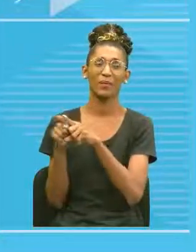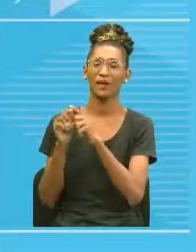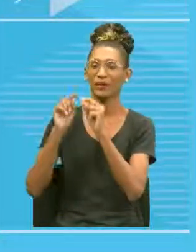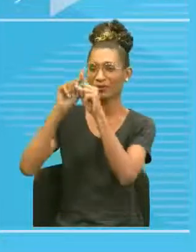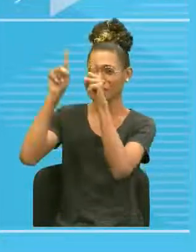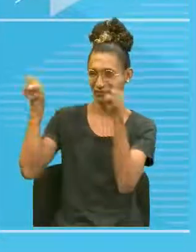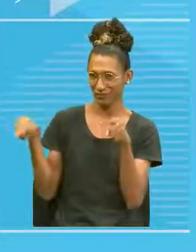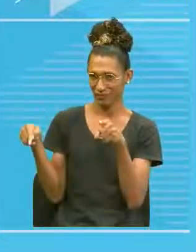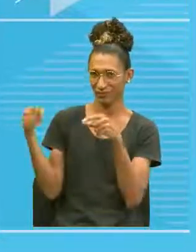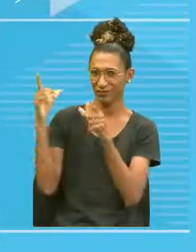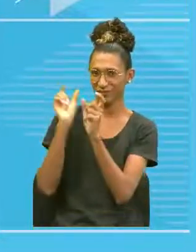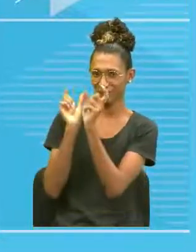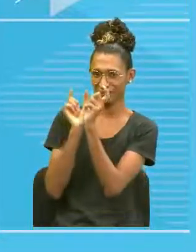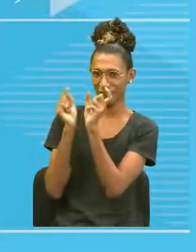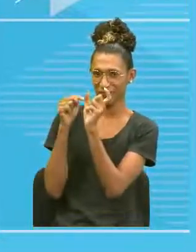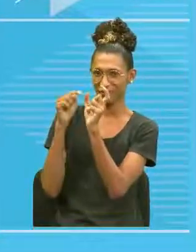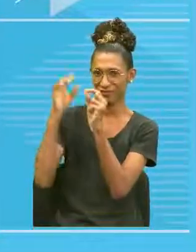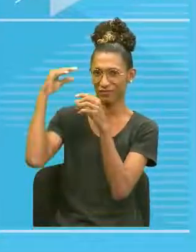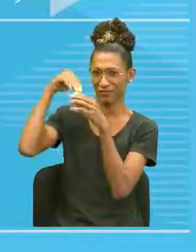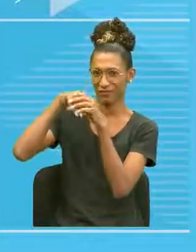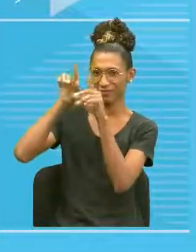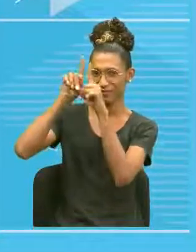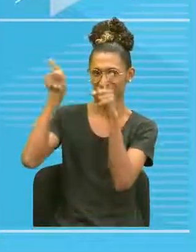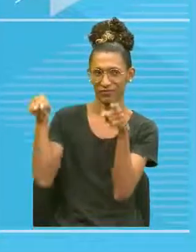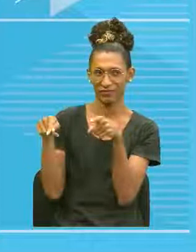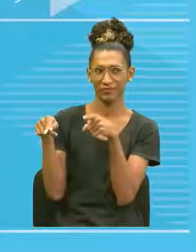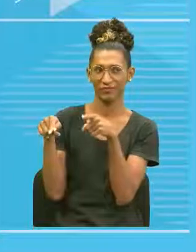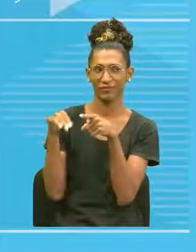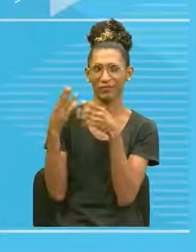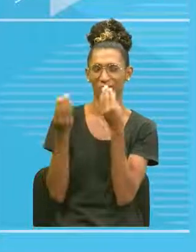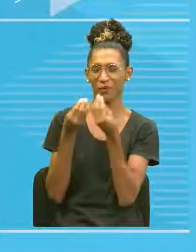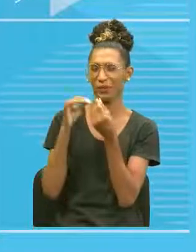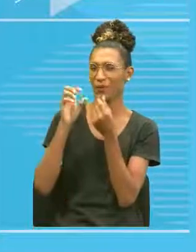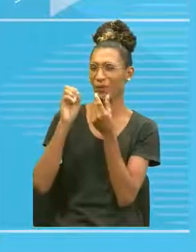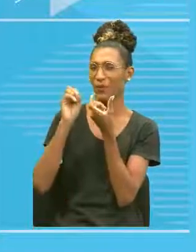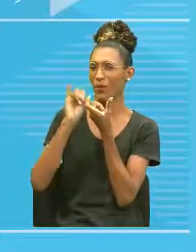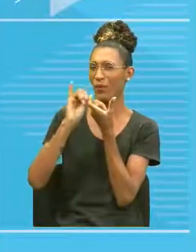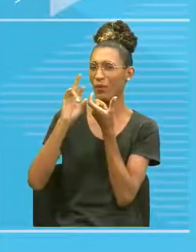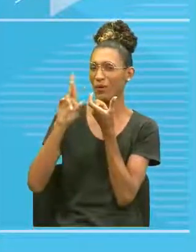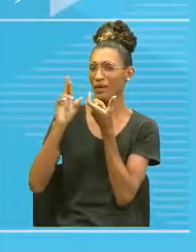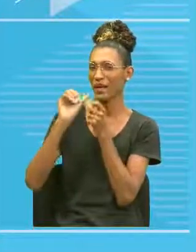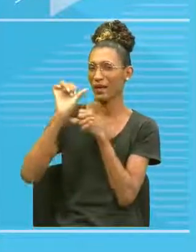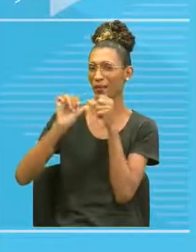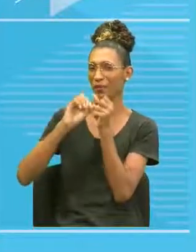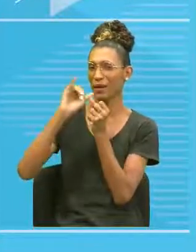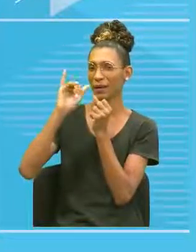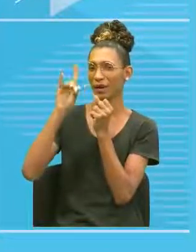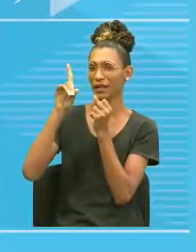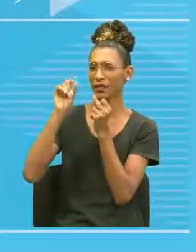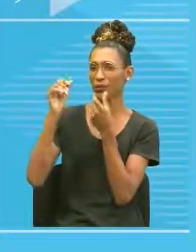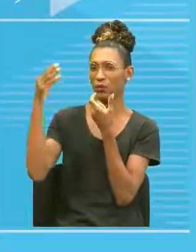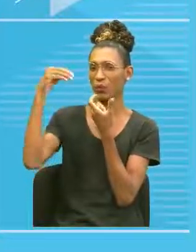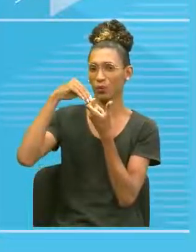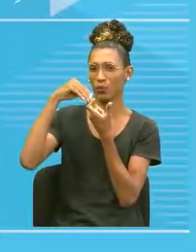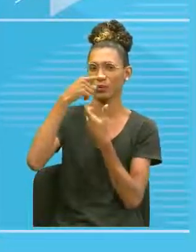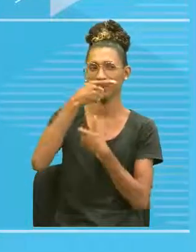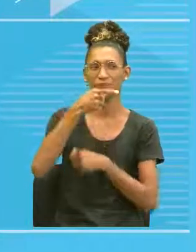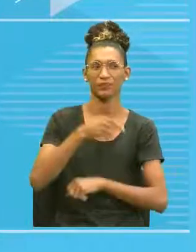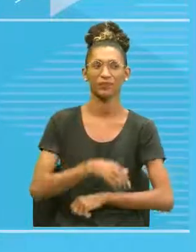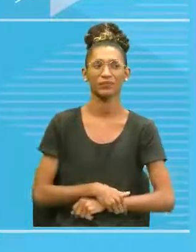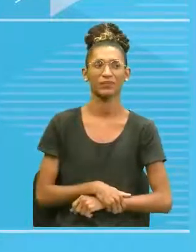particípio o particípio de dormir que é regular fica dormindo quando eu cheguei adentrar largo ele dia